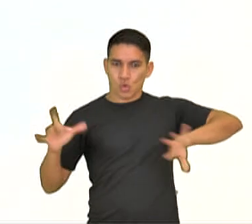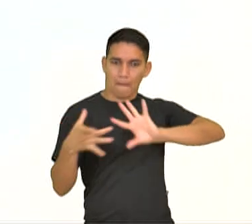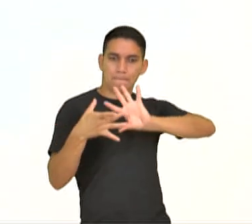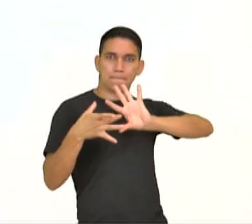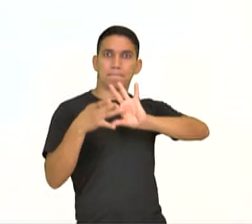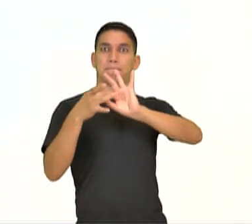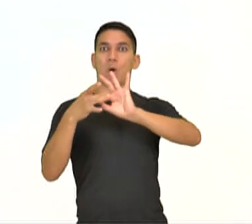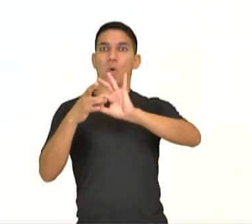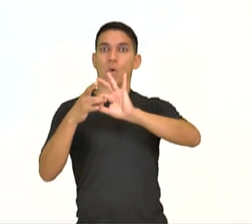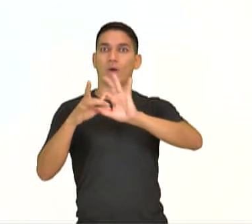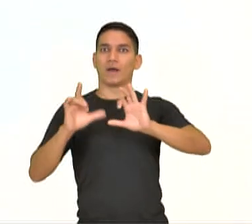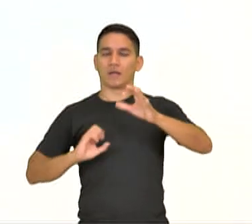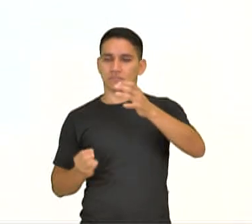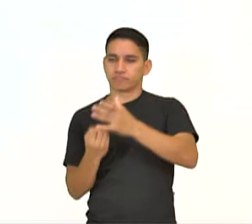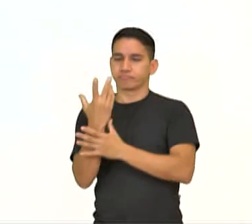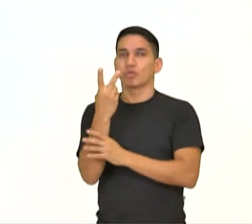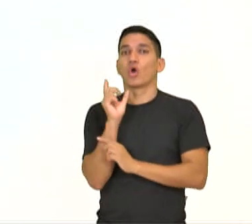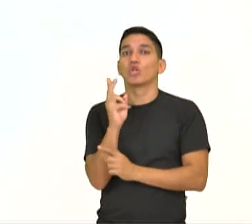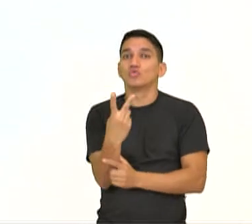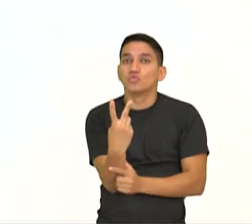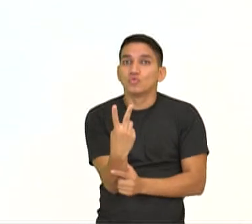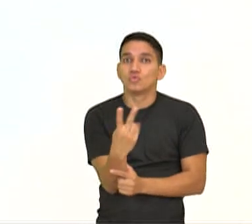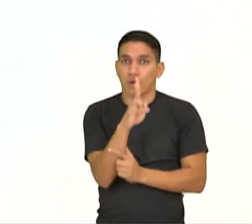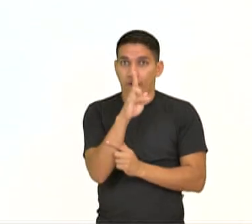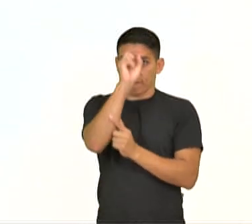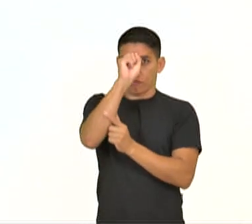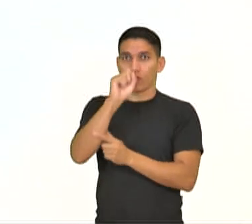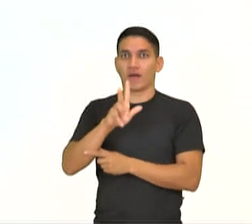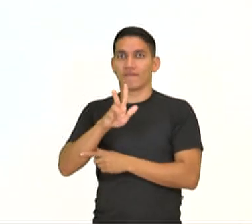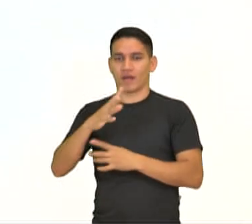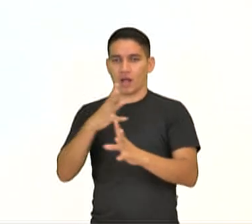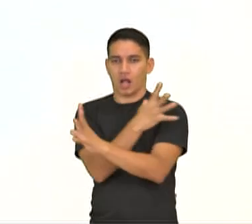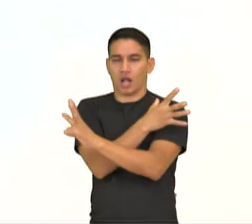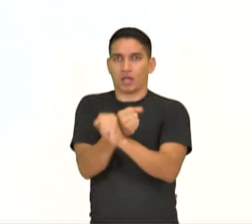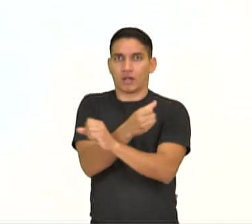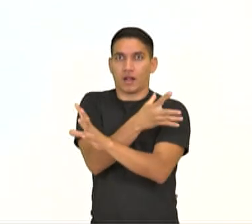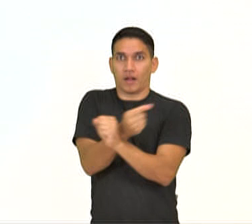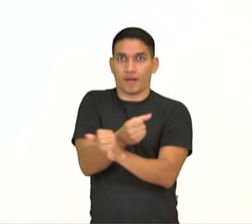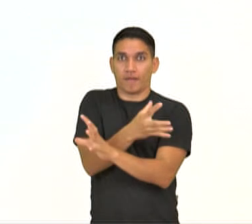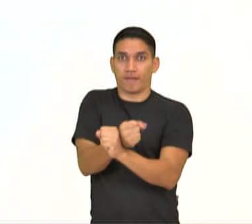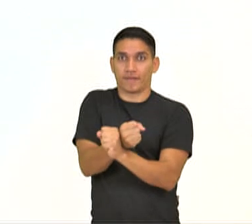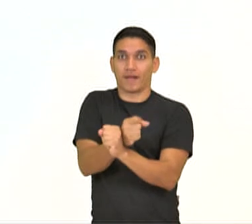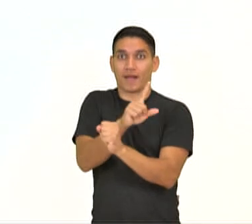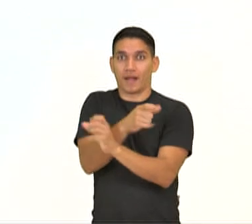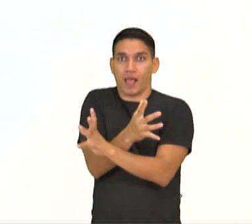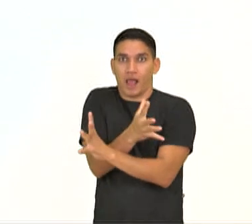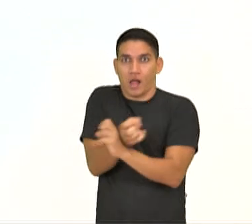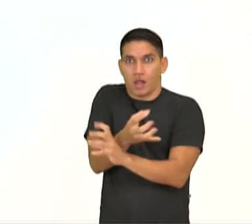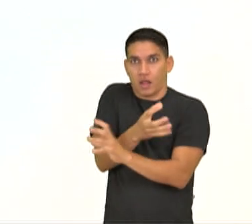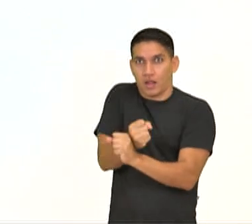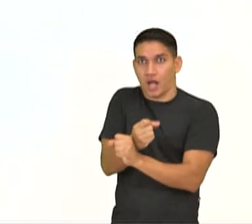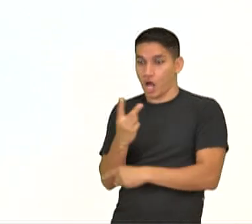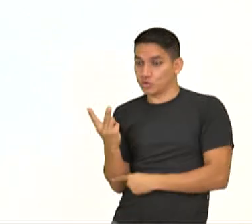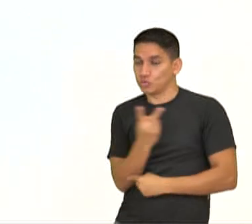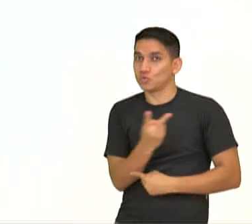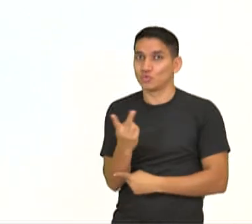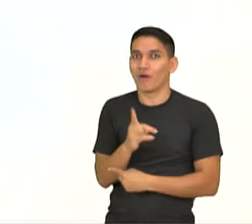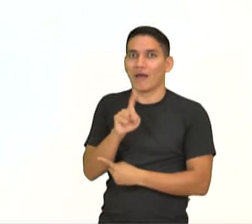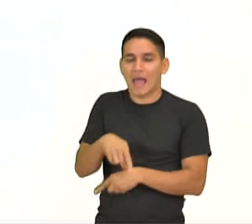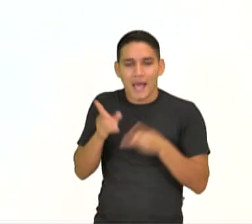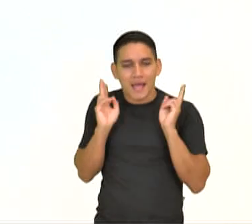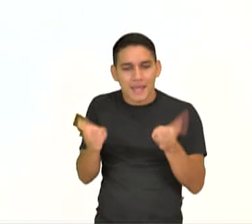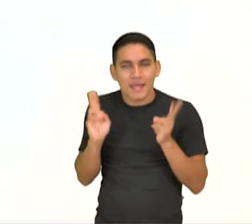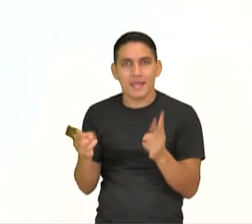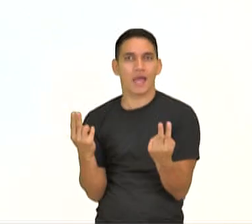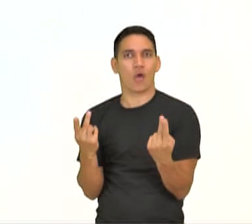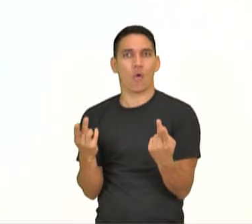aparece duas forças de conexão, forças de atração, ok? Essas duas forças são